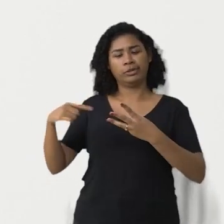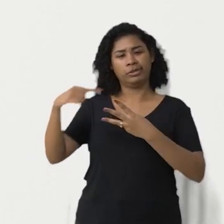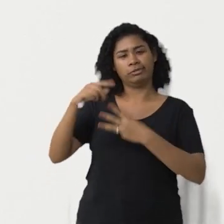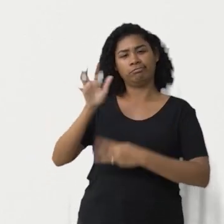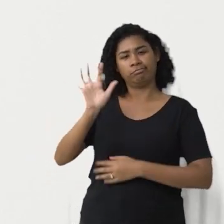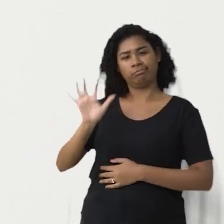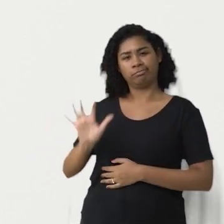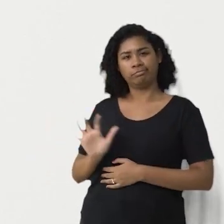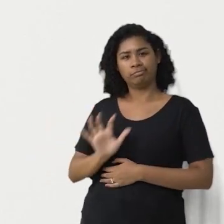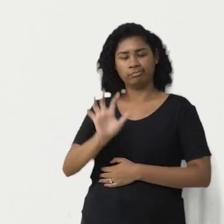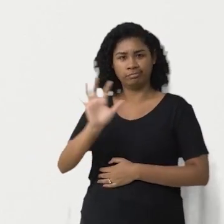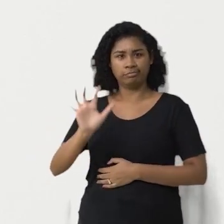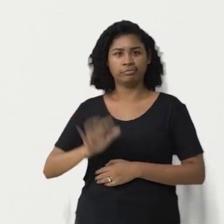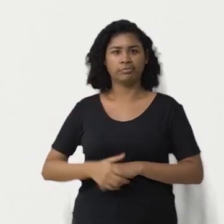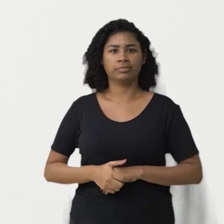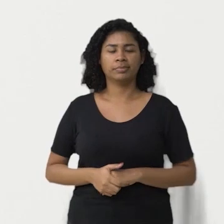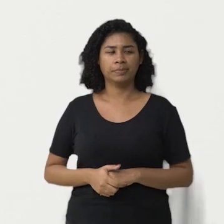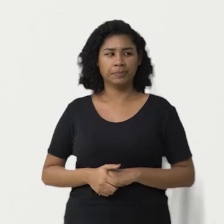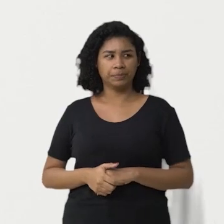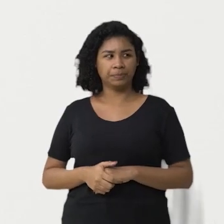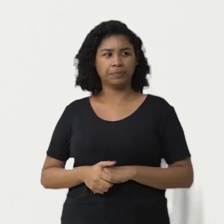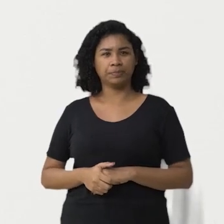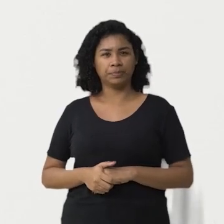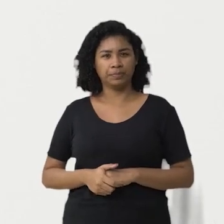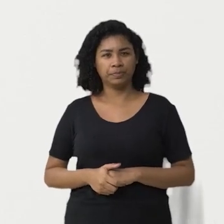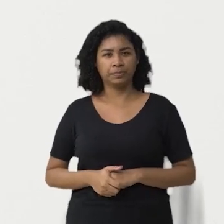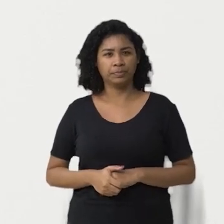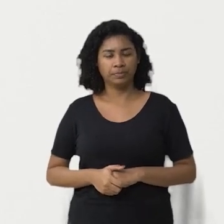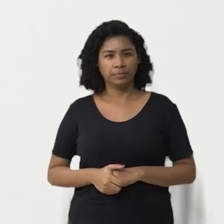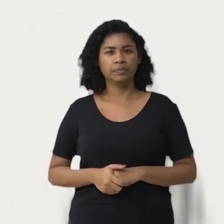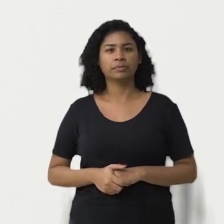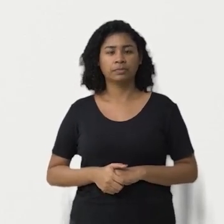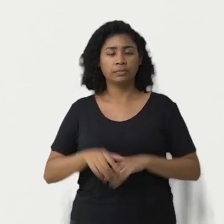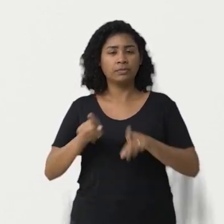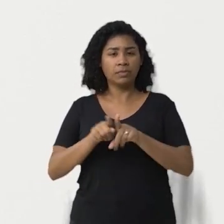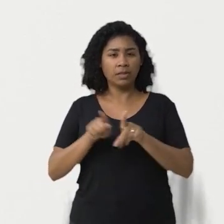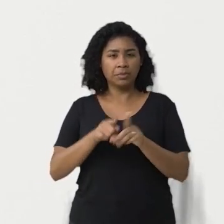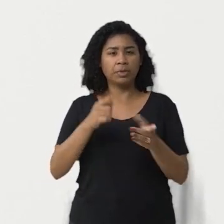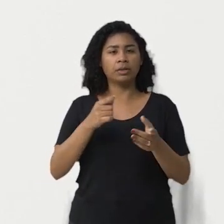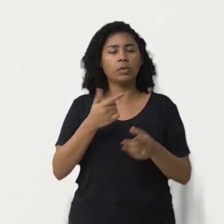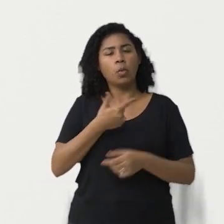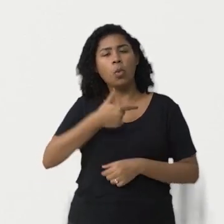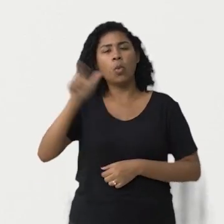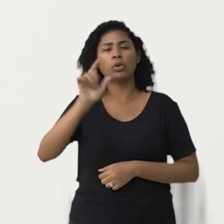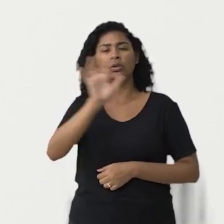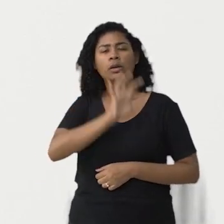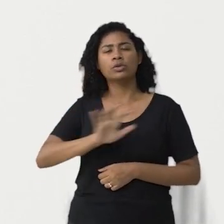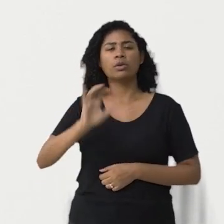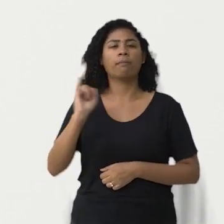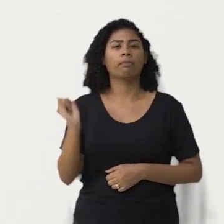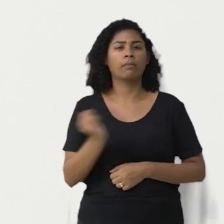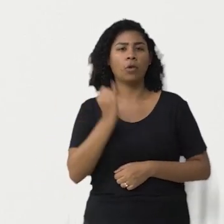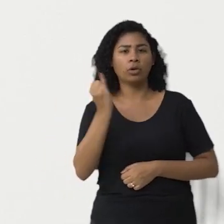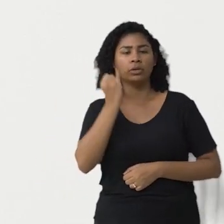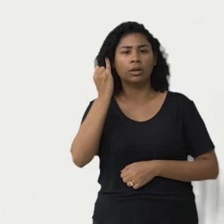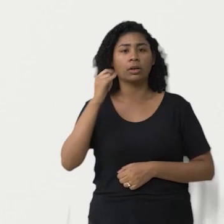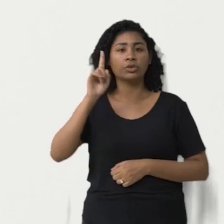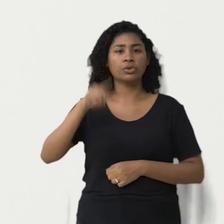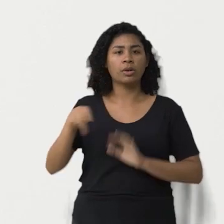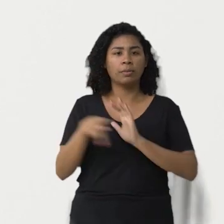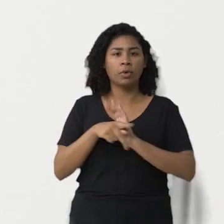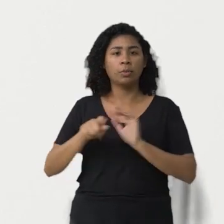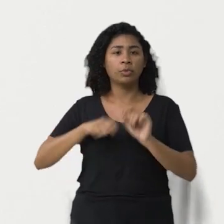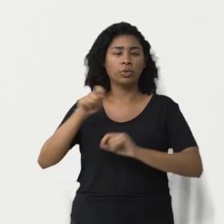essa área das regiões do Atlântico Leste, Sudeste e Sul, e outra importante região hidrográfica que foi a do